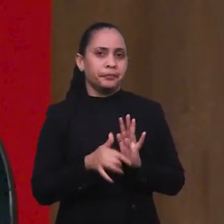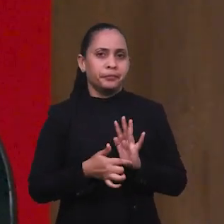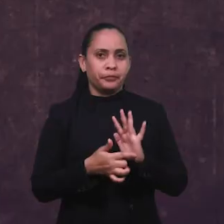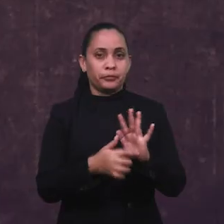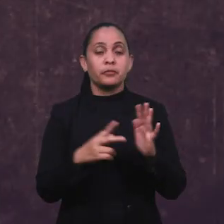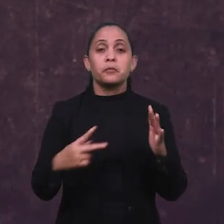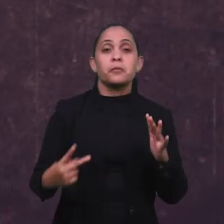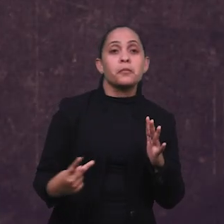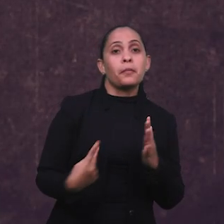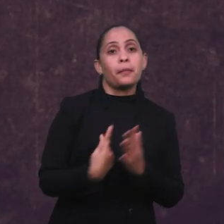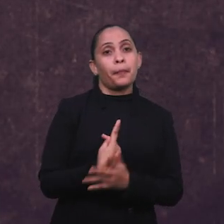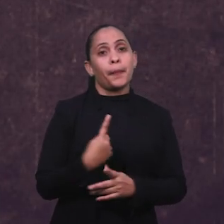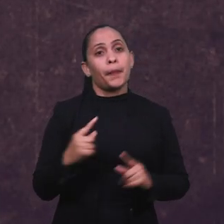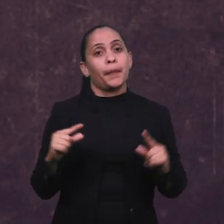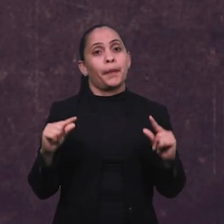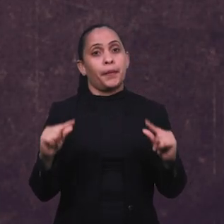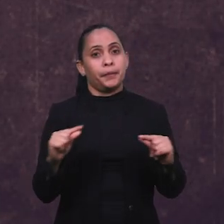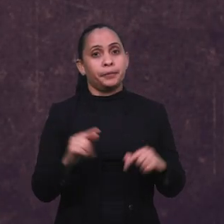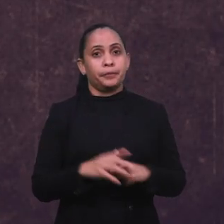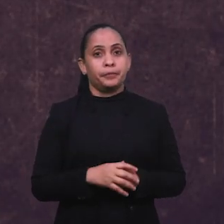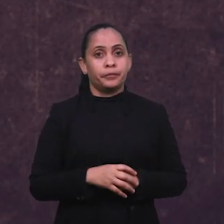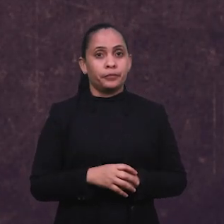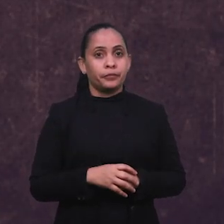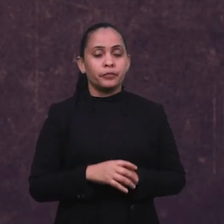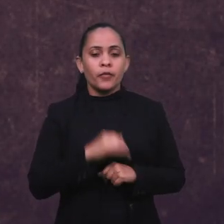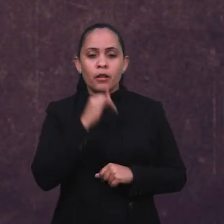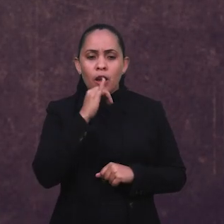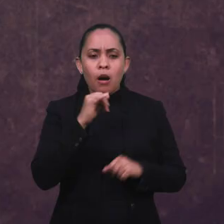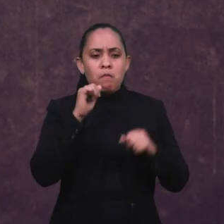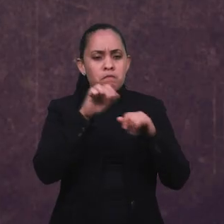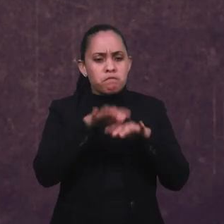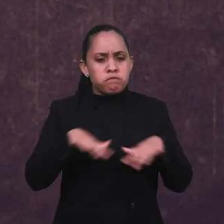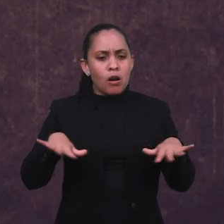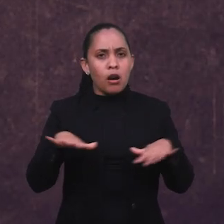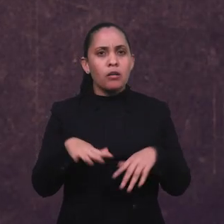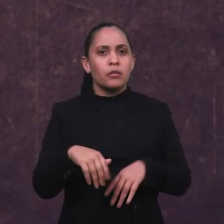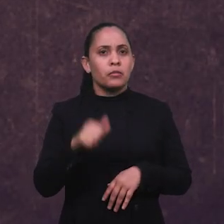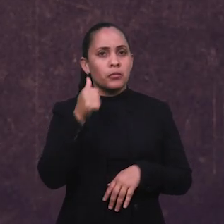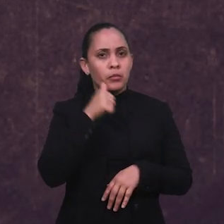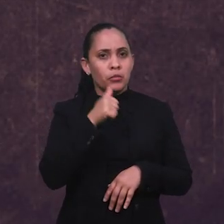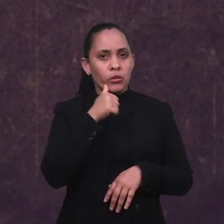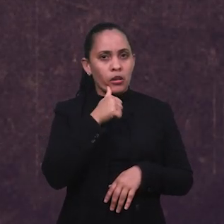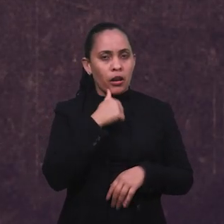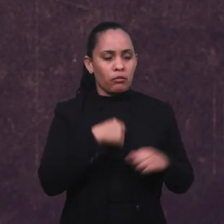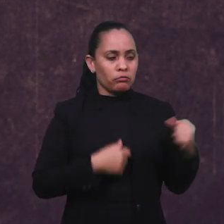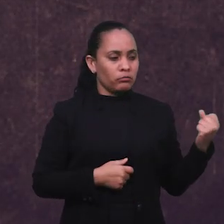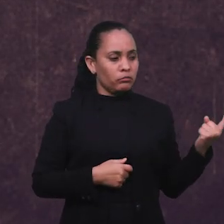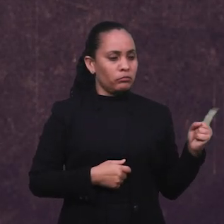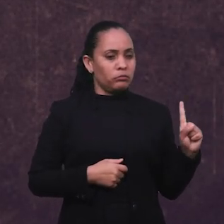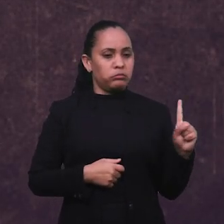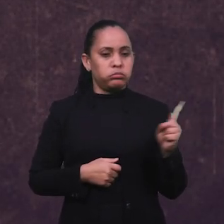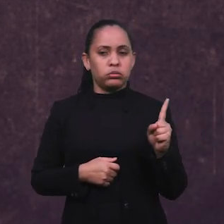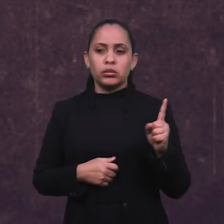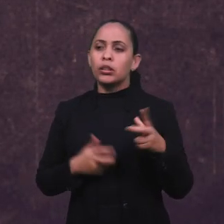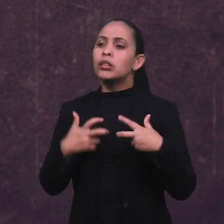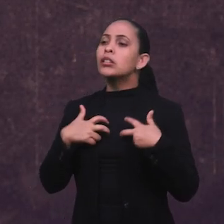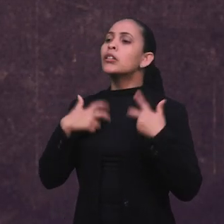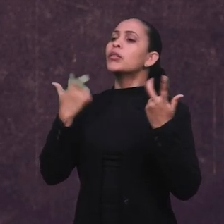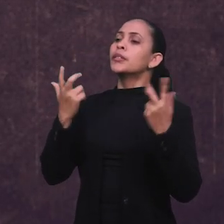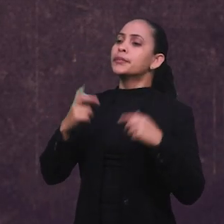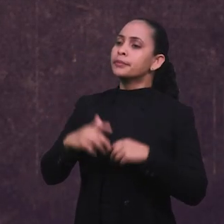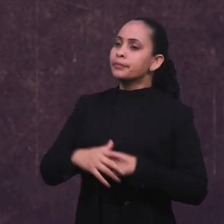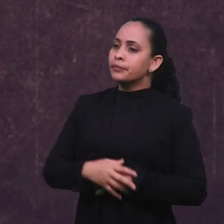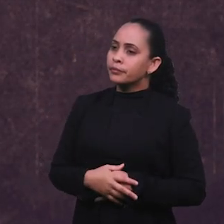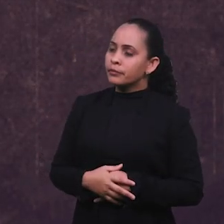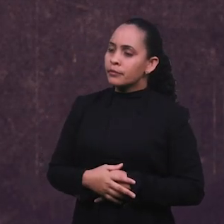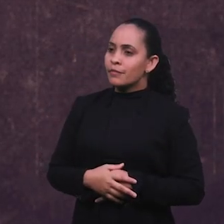diz assim, e aconteceu que, dizendo ele estas coisas, uma mulher dentre a multidão, levantando a voz,